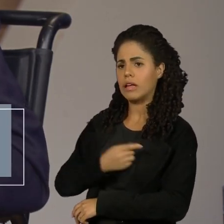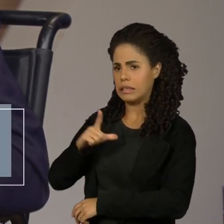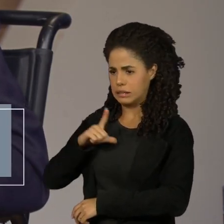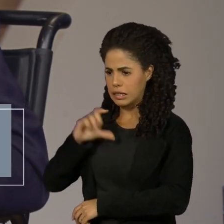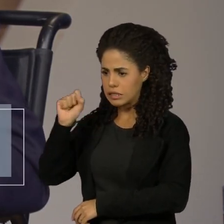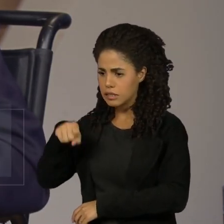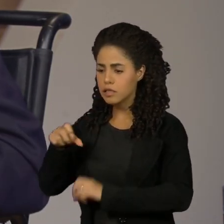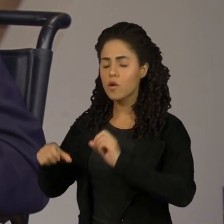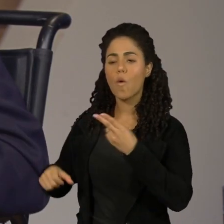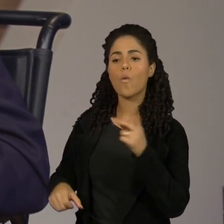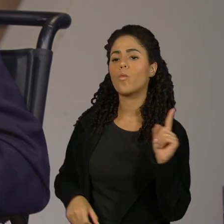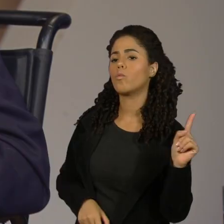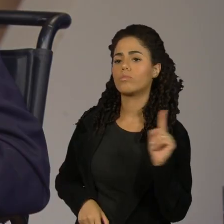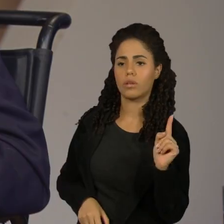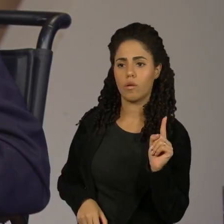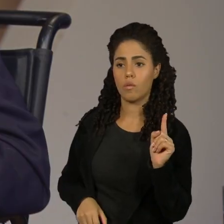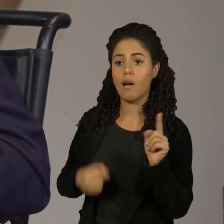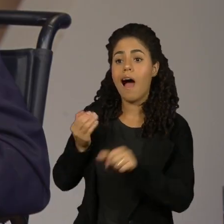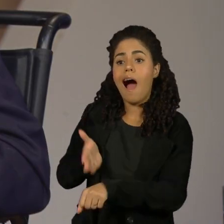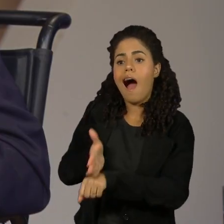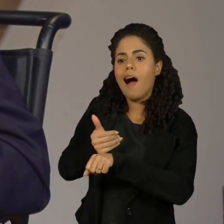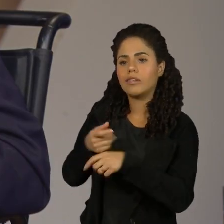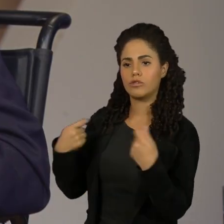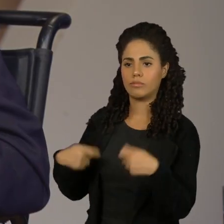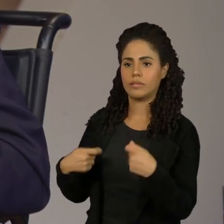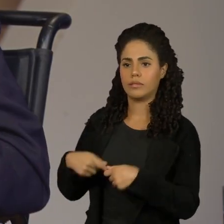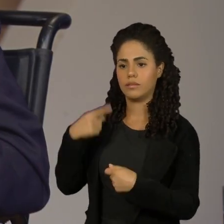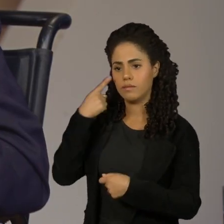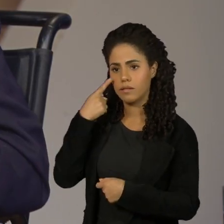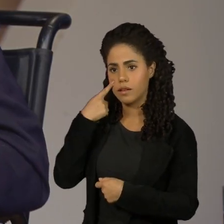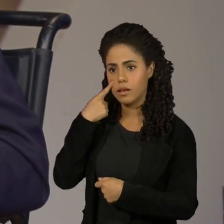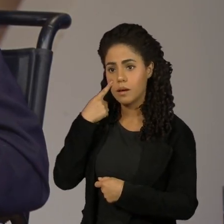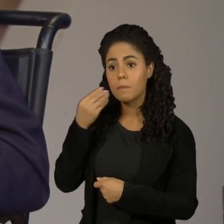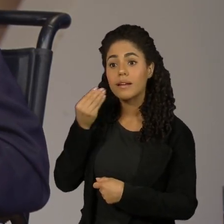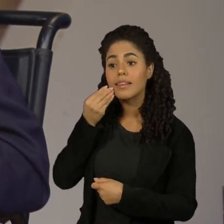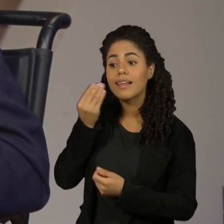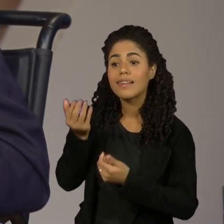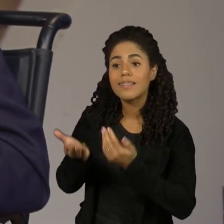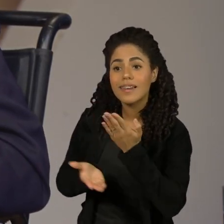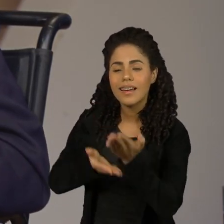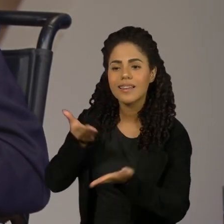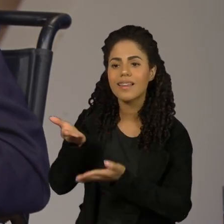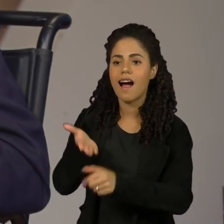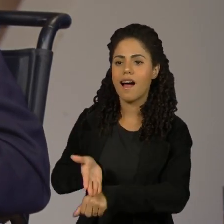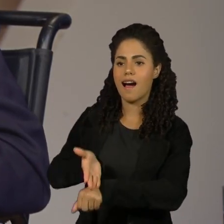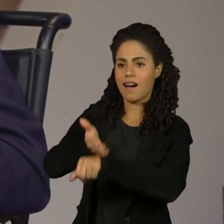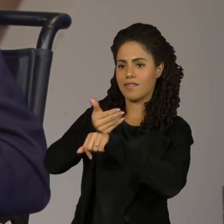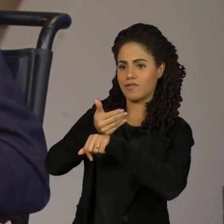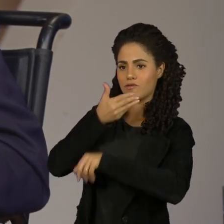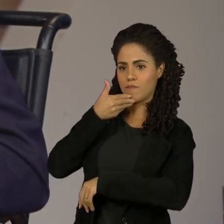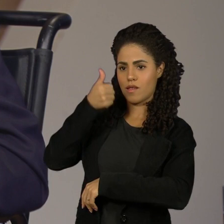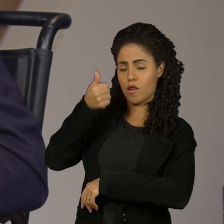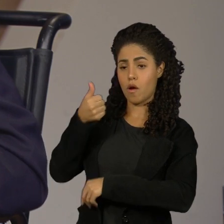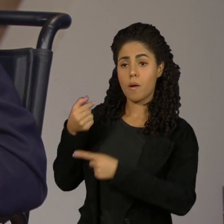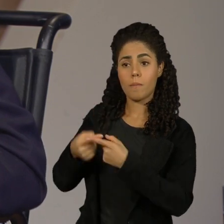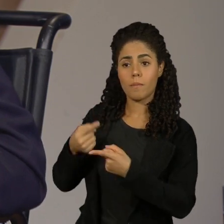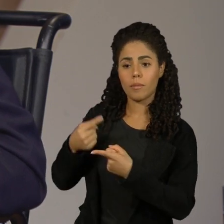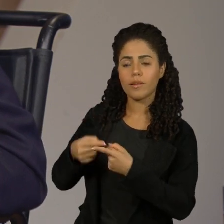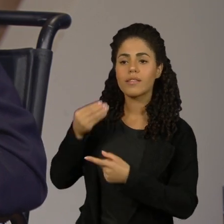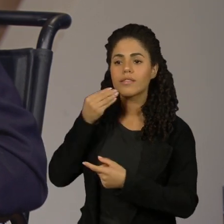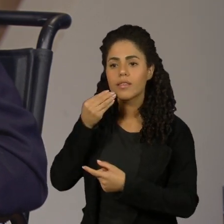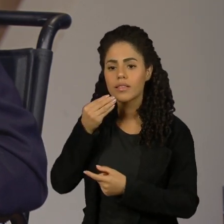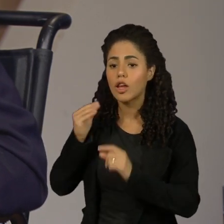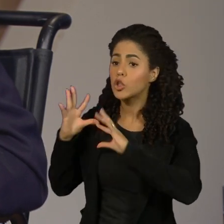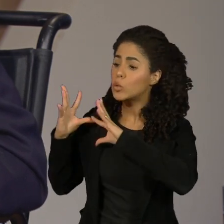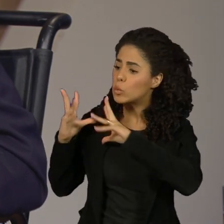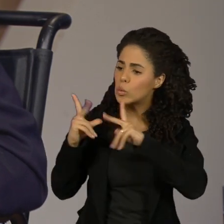o HIV, o mais precocemente possível, para poder tratar o mais precocemente possível e poder mitigar